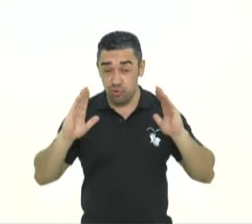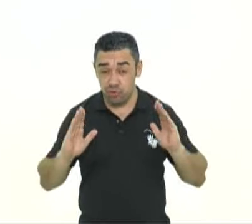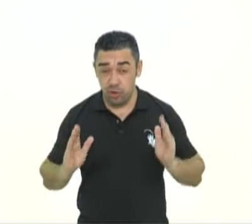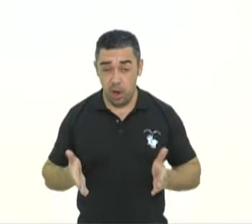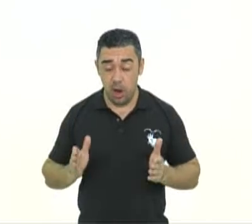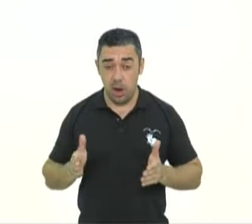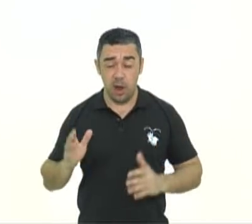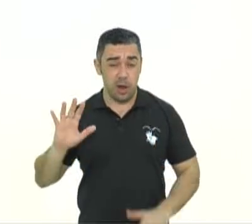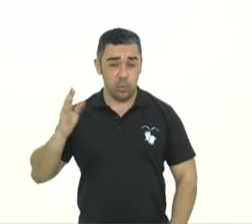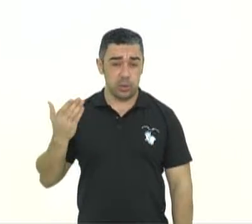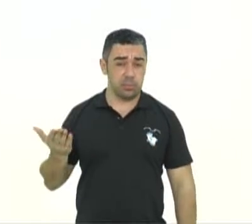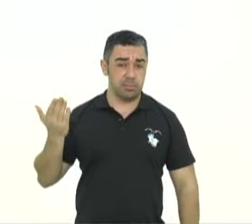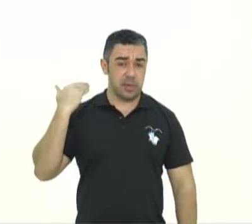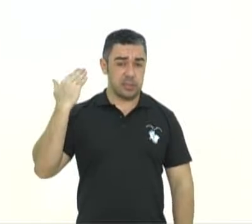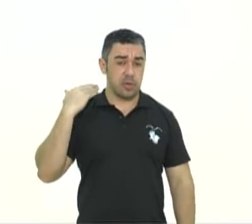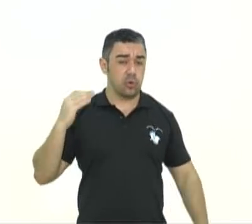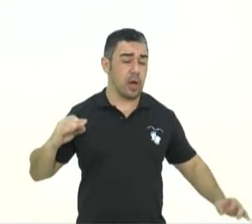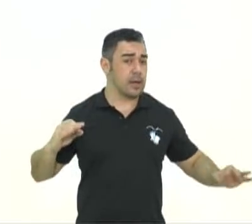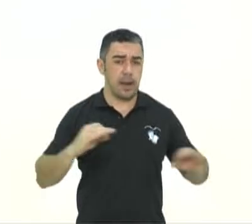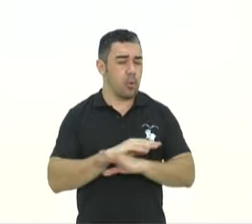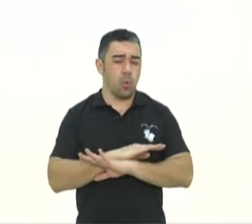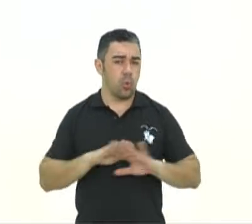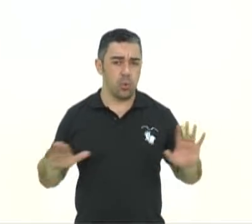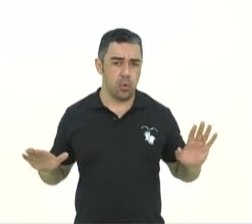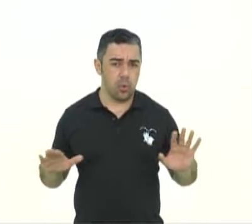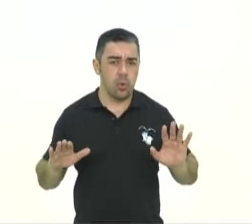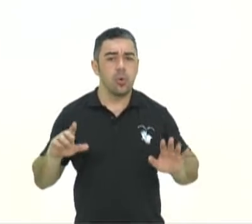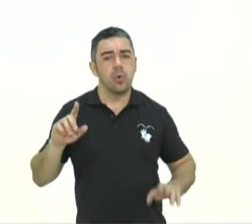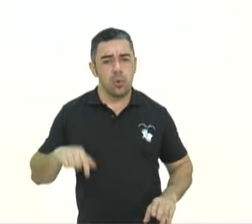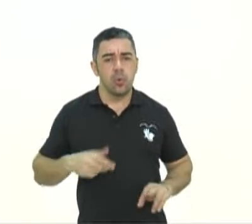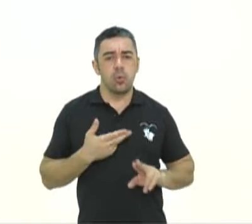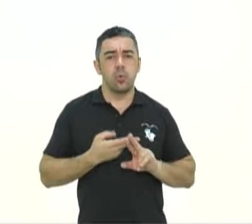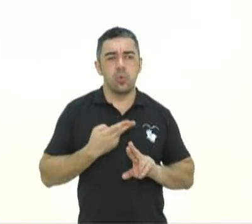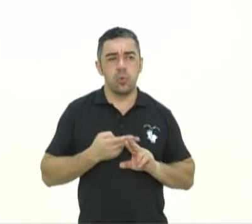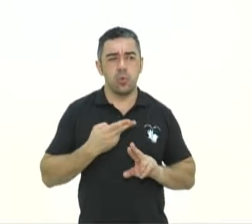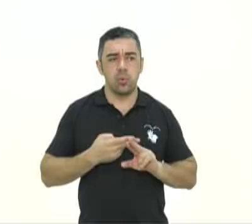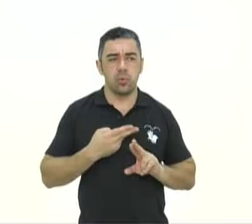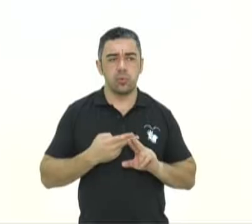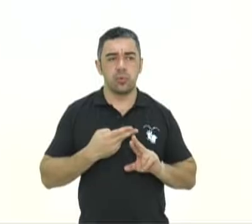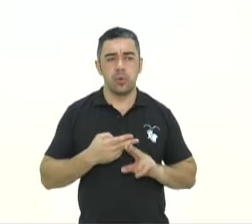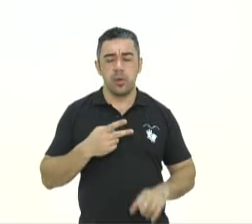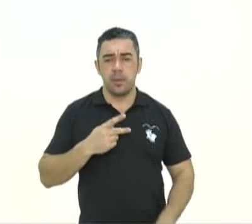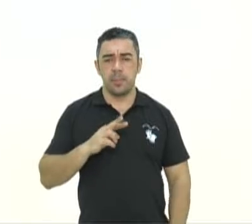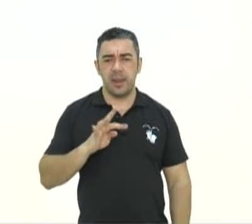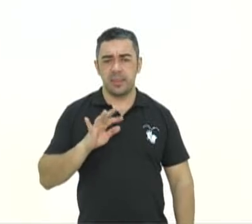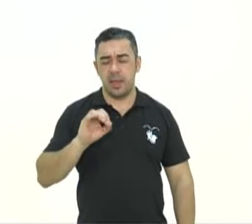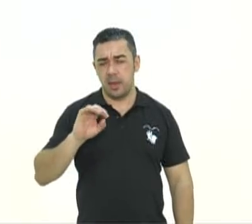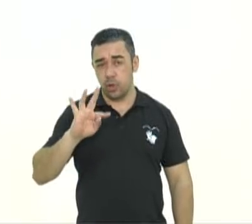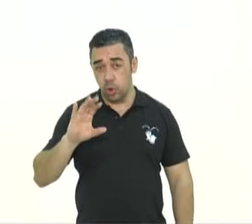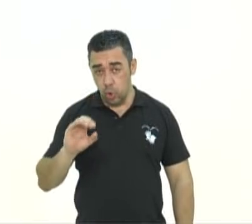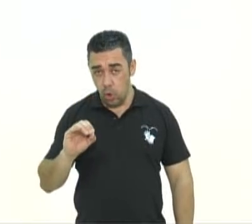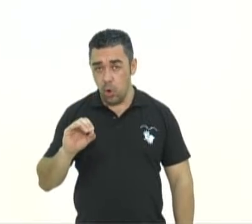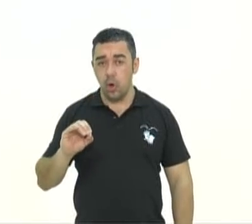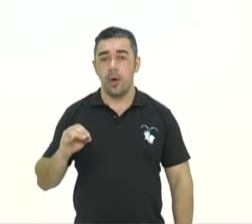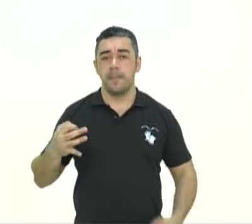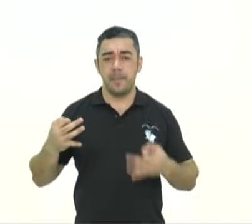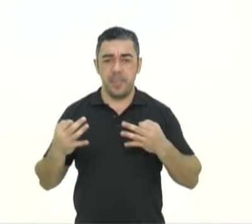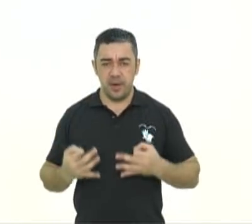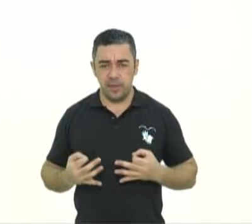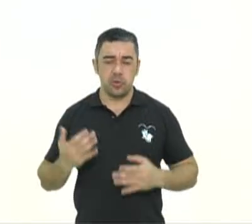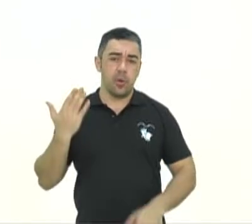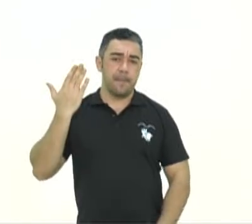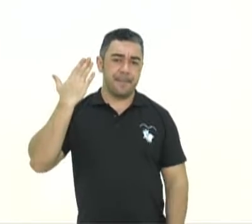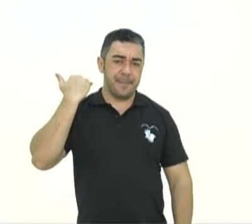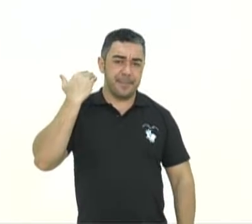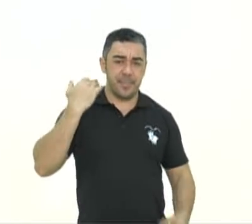aconteceu e está totalmente acabado, nós usamos o tempo pretérito perfeito, certo?